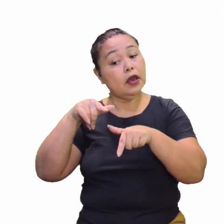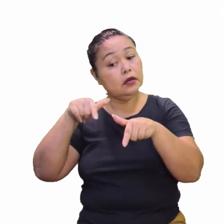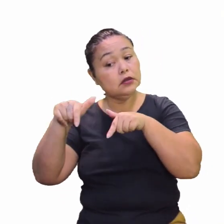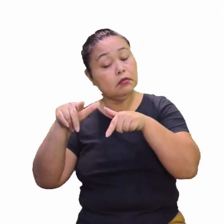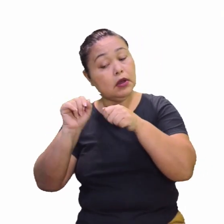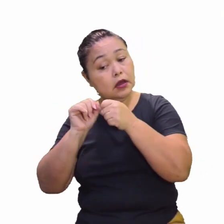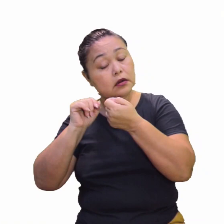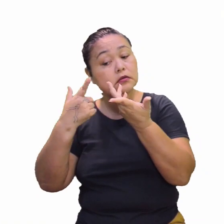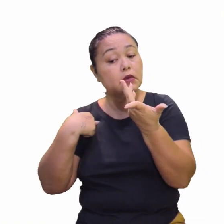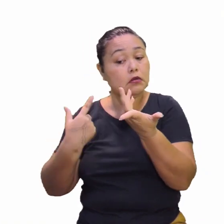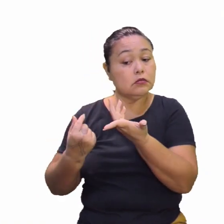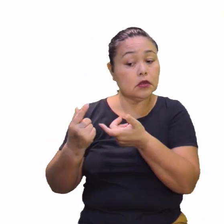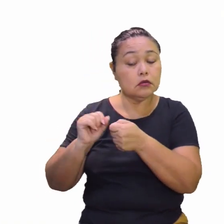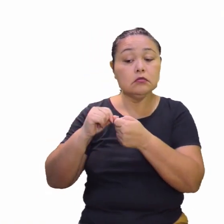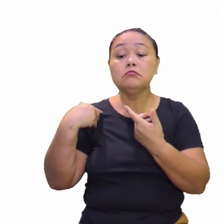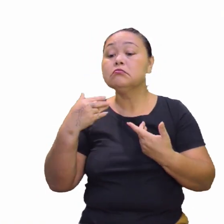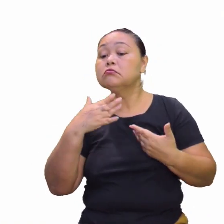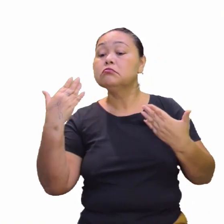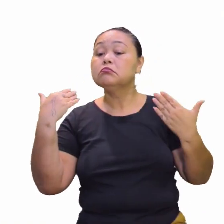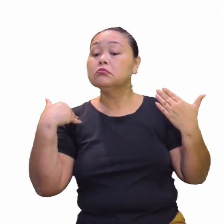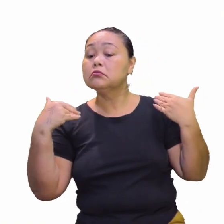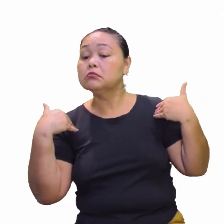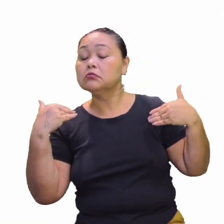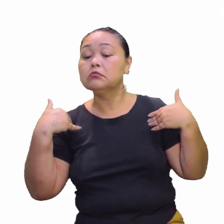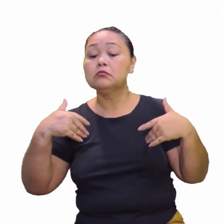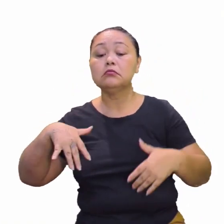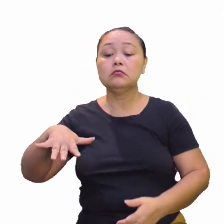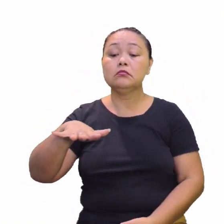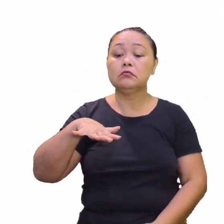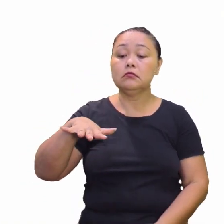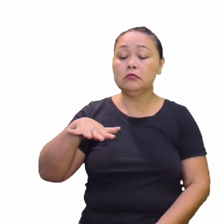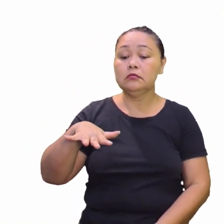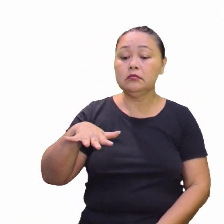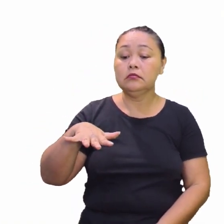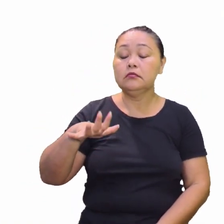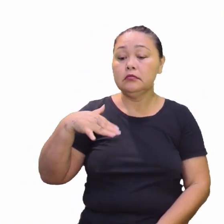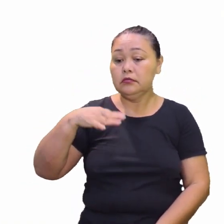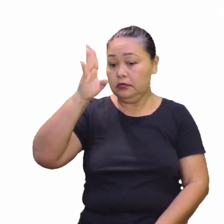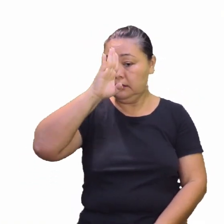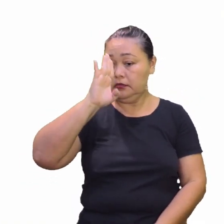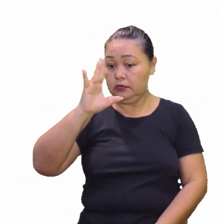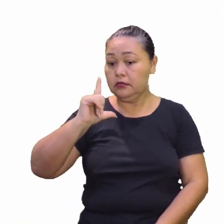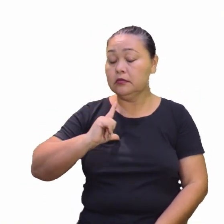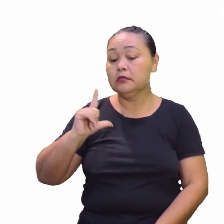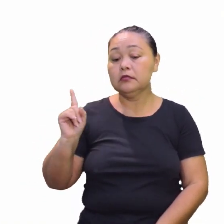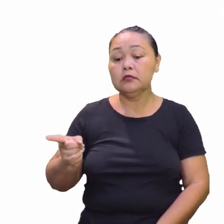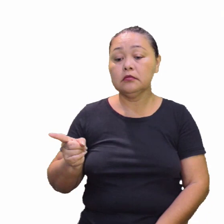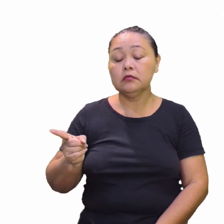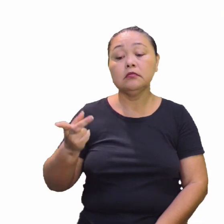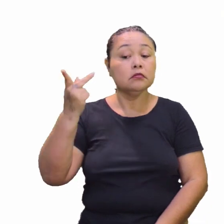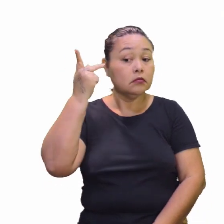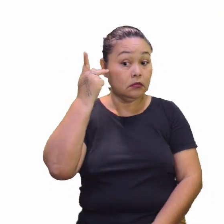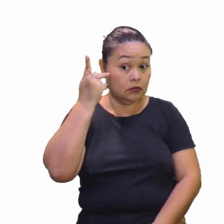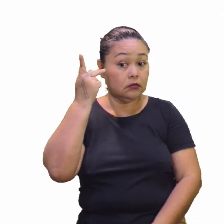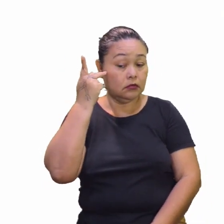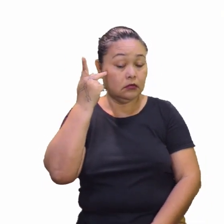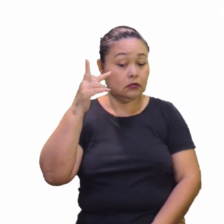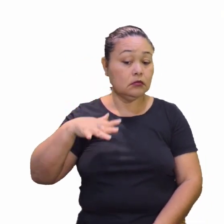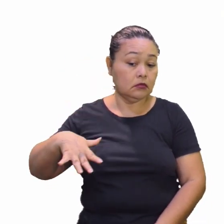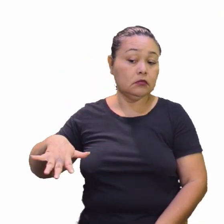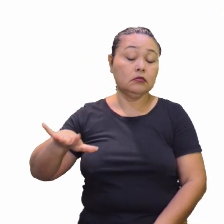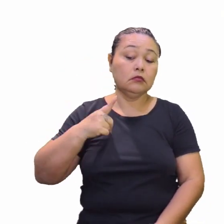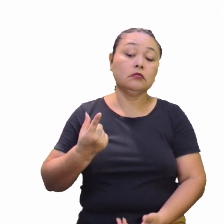a negócio, e você acaba passeando também. Aqui na região, a nível Brasil, a gente pode falar que São Paulo, né, é